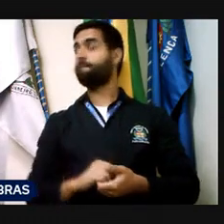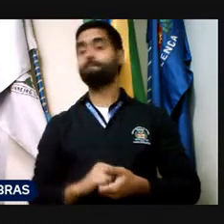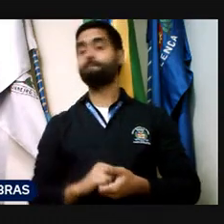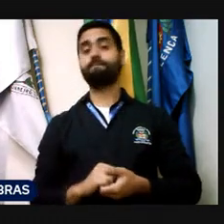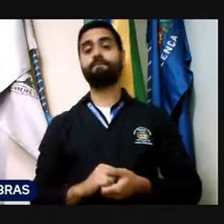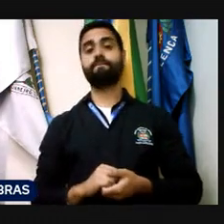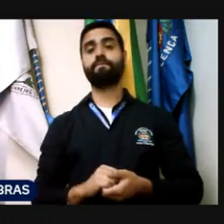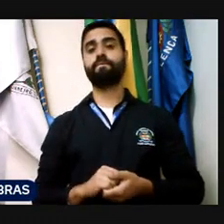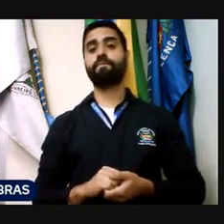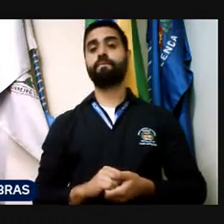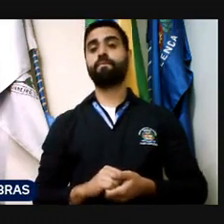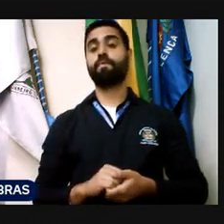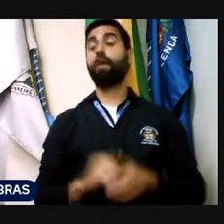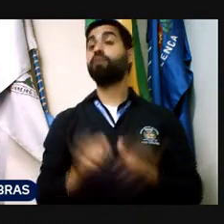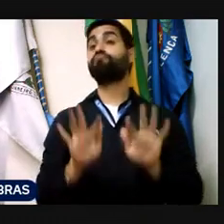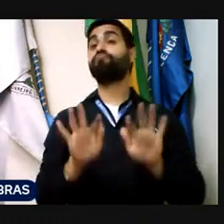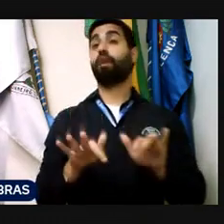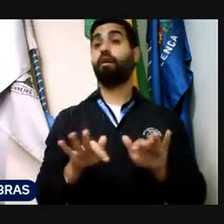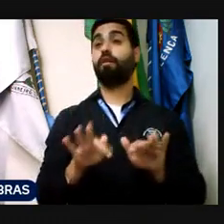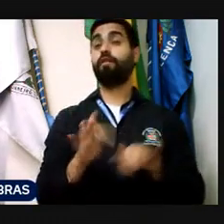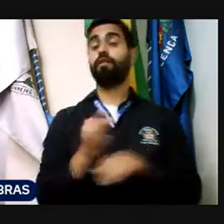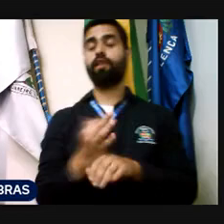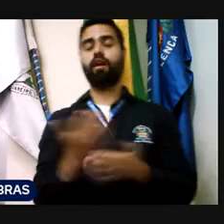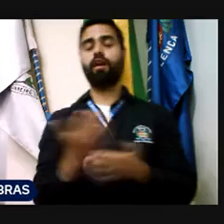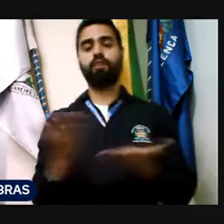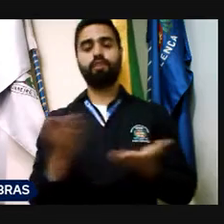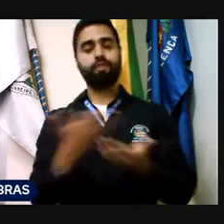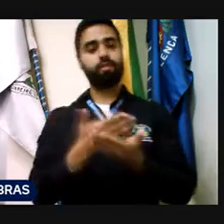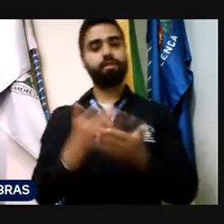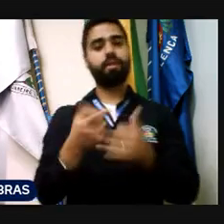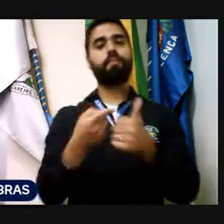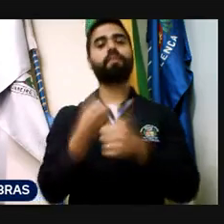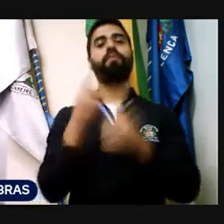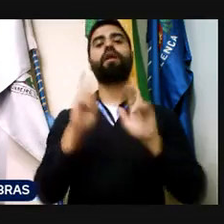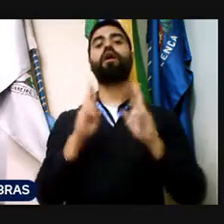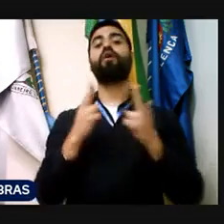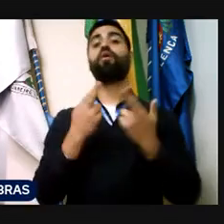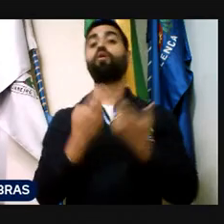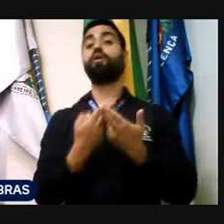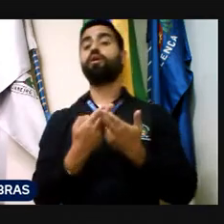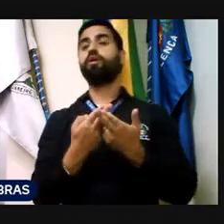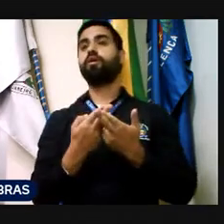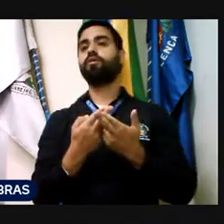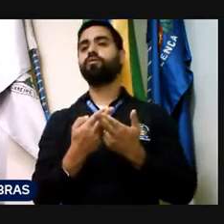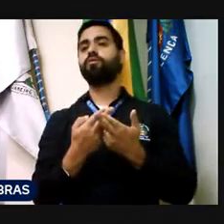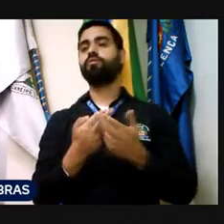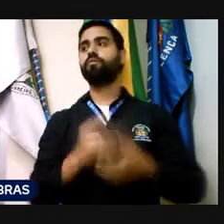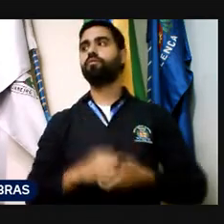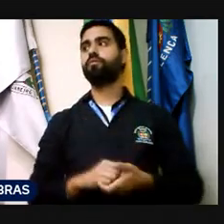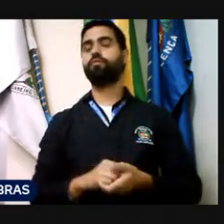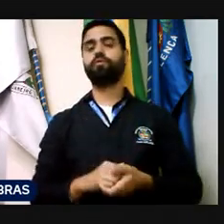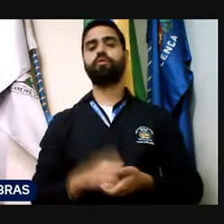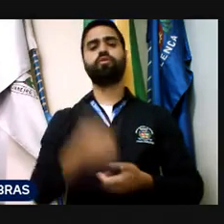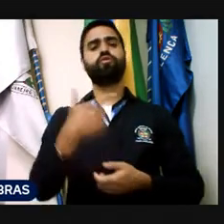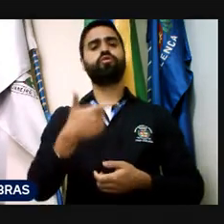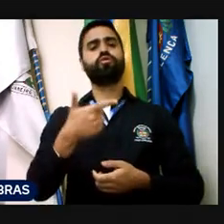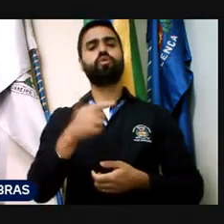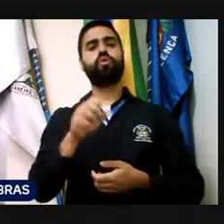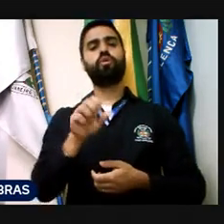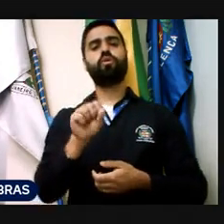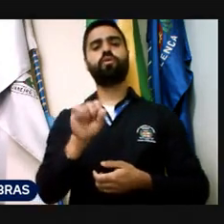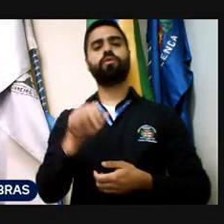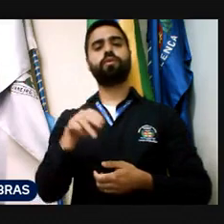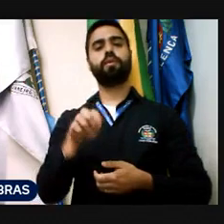Após o recesso, estamos iniciando a primeira sessão ordinária do segundo semestre